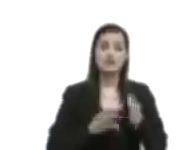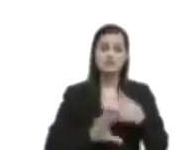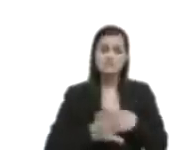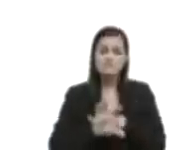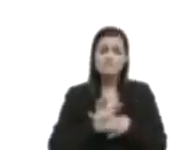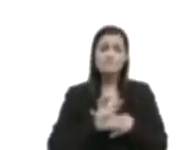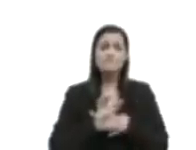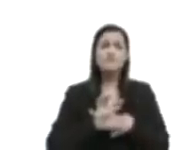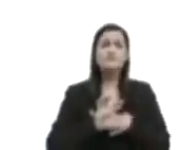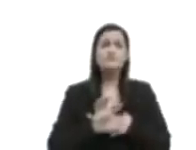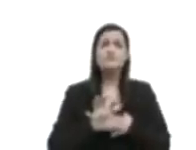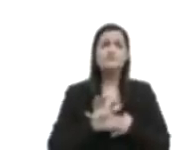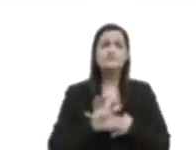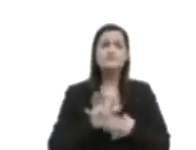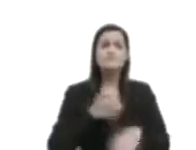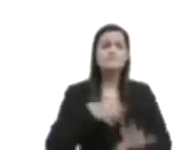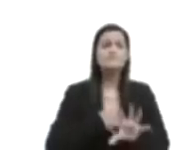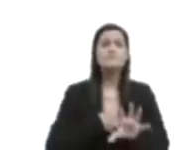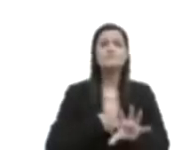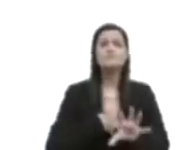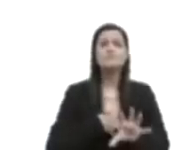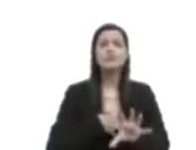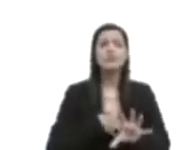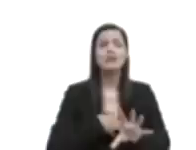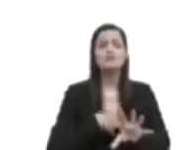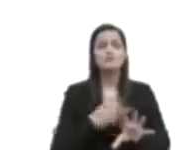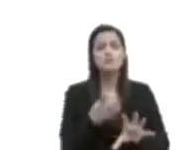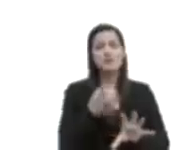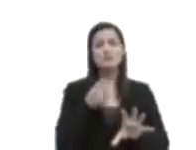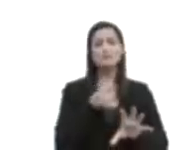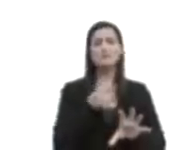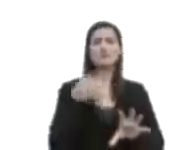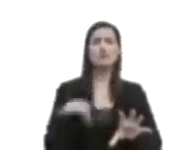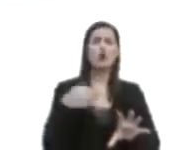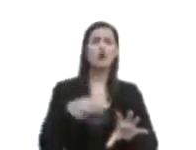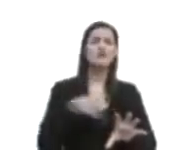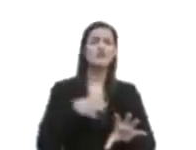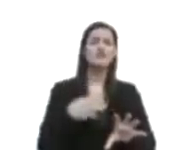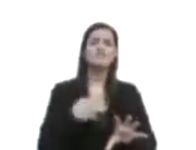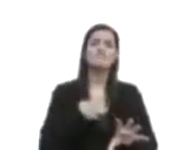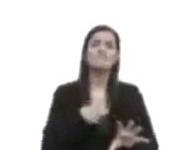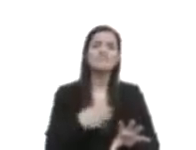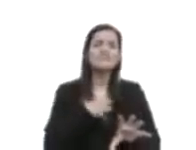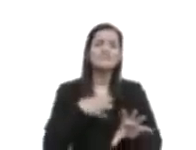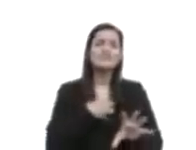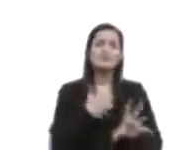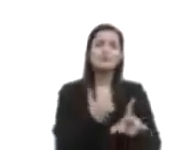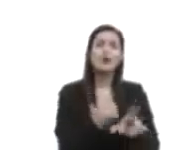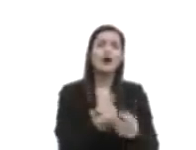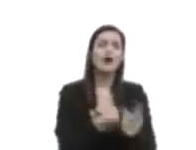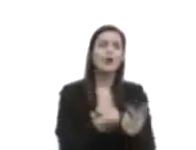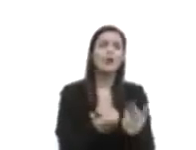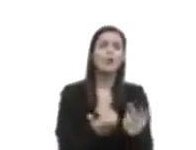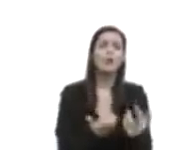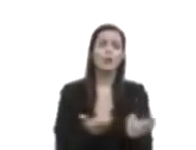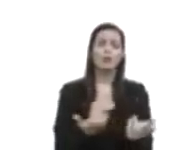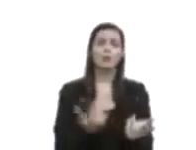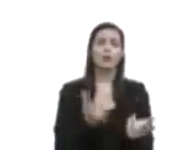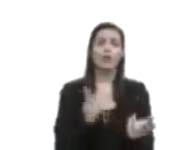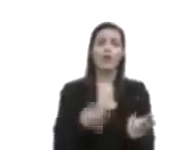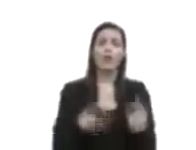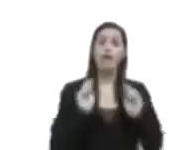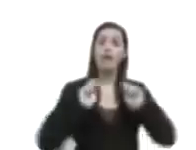sentir suas dores. É uma compaixão que torna alguém capaz de sentir aquilo que a outra